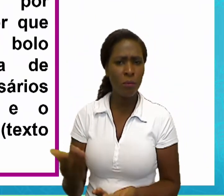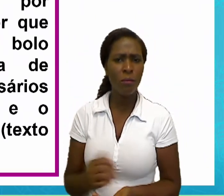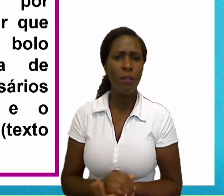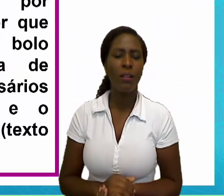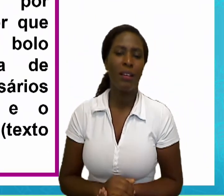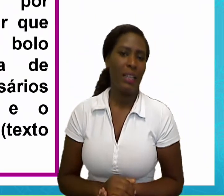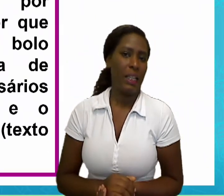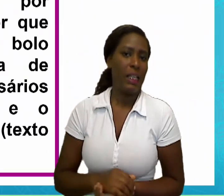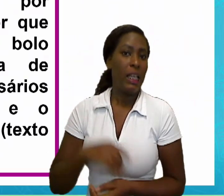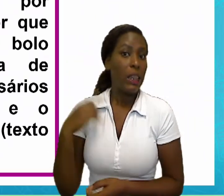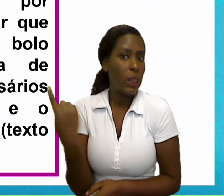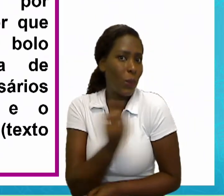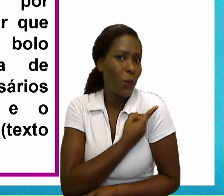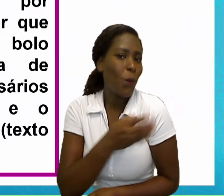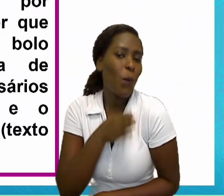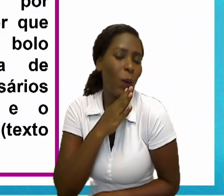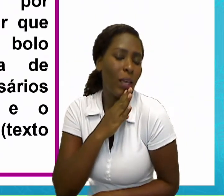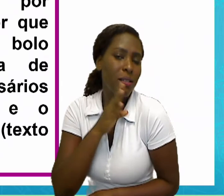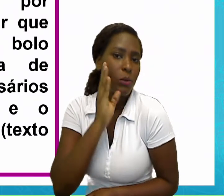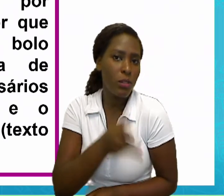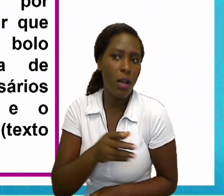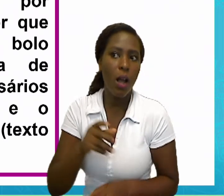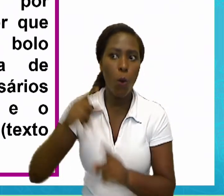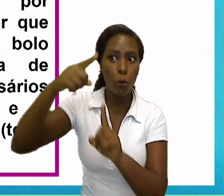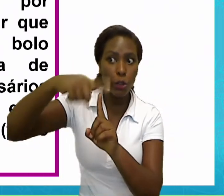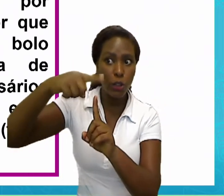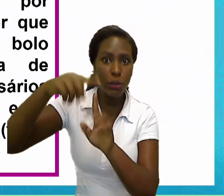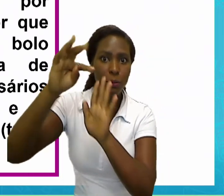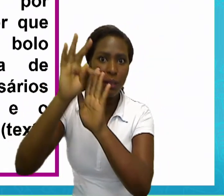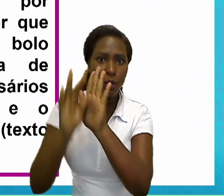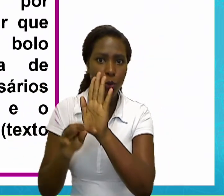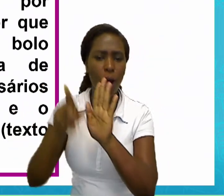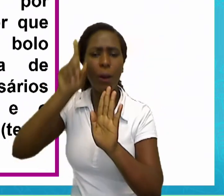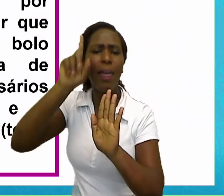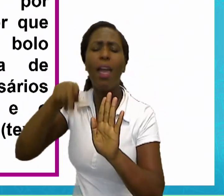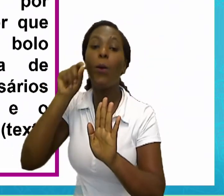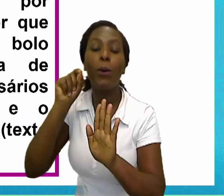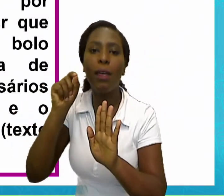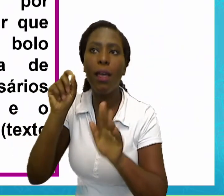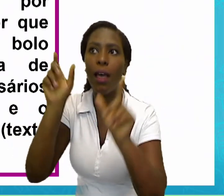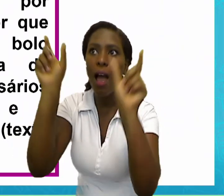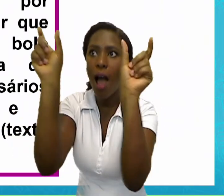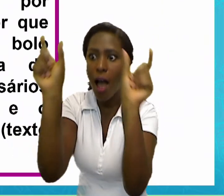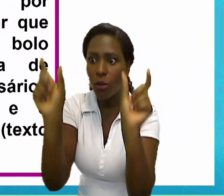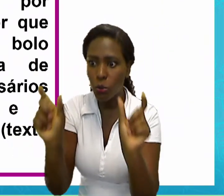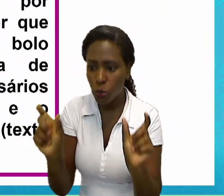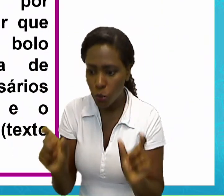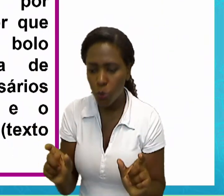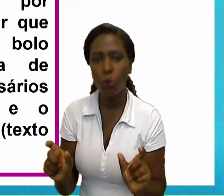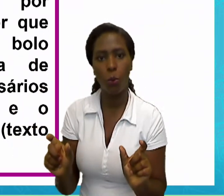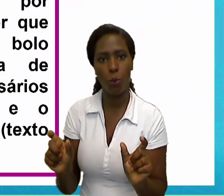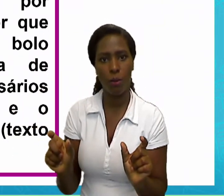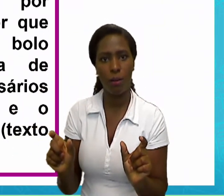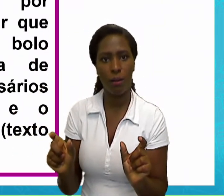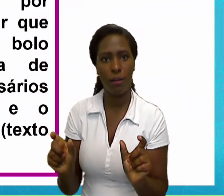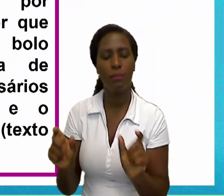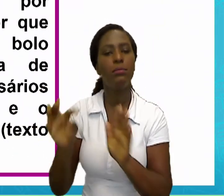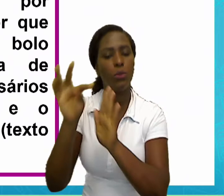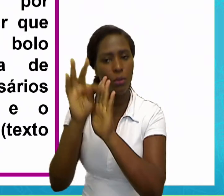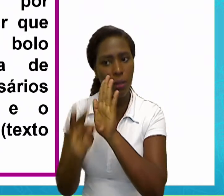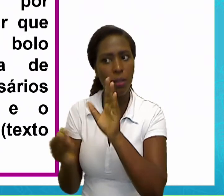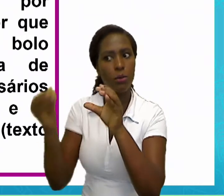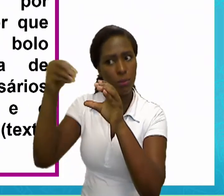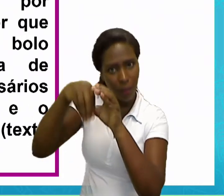textuais, que são aquelas estruturas de texto, não é mesmo? Que apresentam características. É o narrativo, é o descritivo, é o